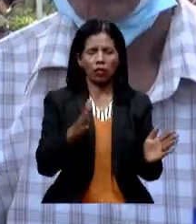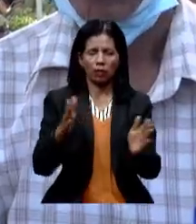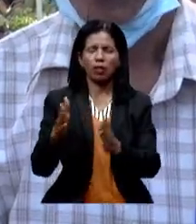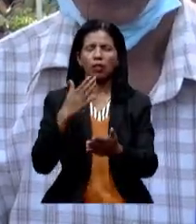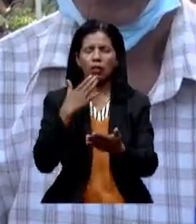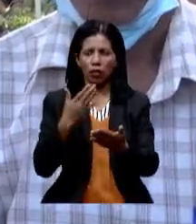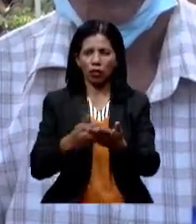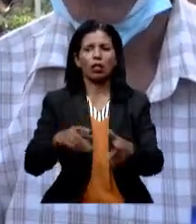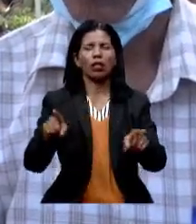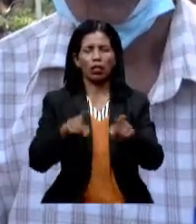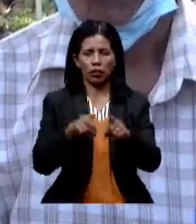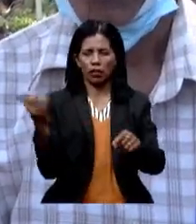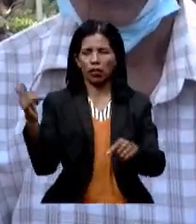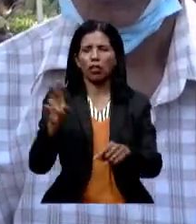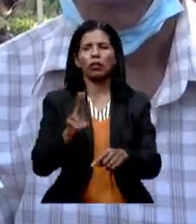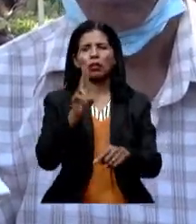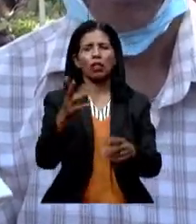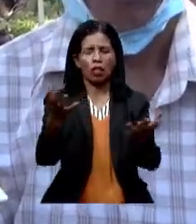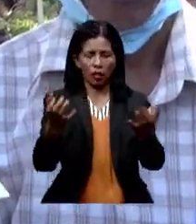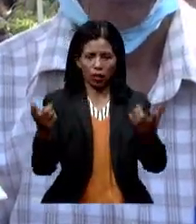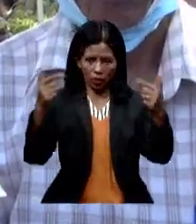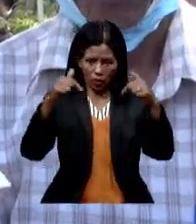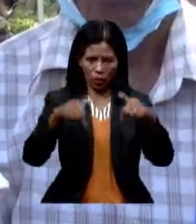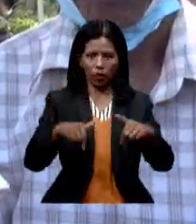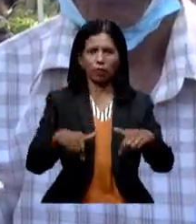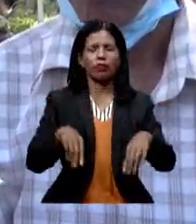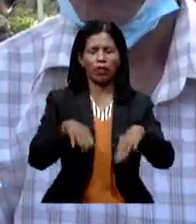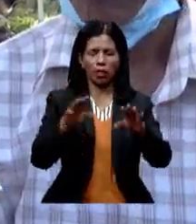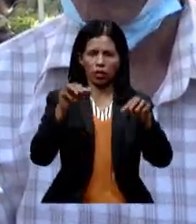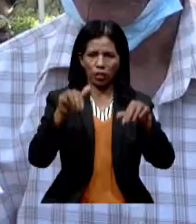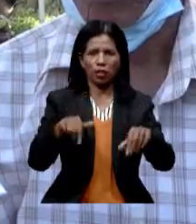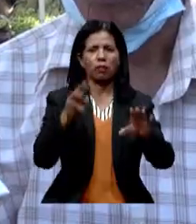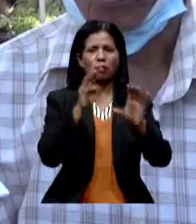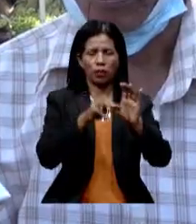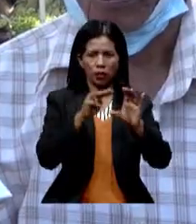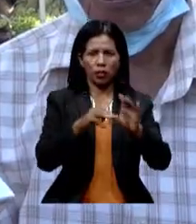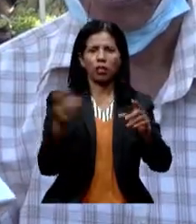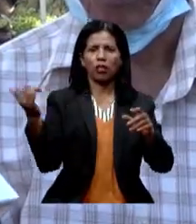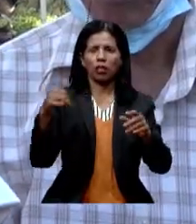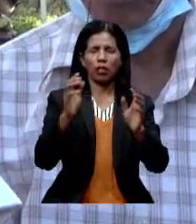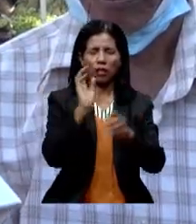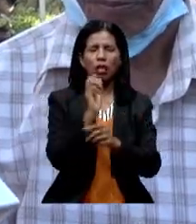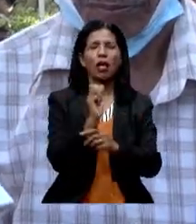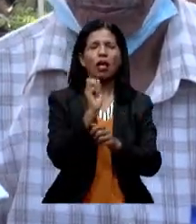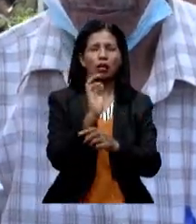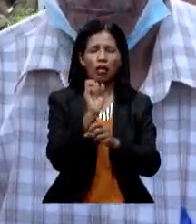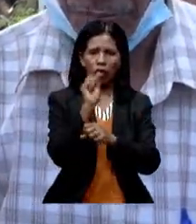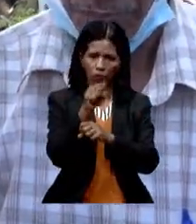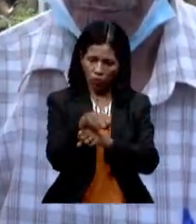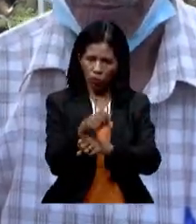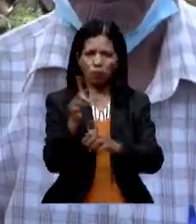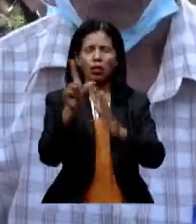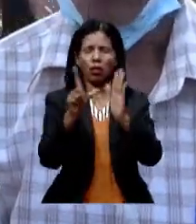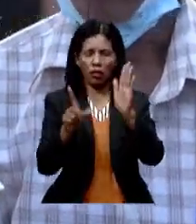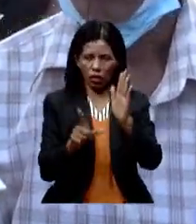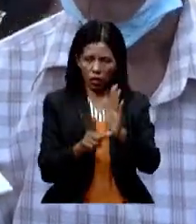estamos agora balu usa. Cara cala coi tem que mais. A cara cala coi tem que a cru que balei. E já está o